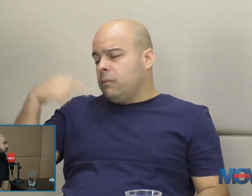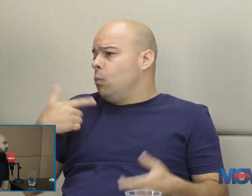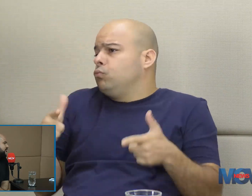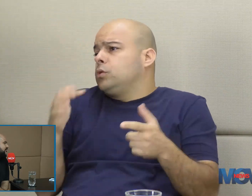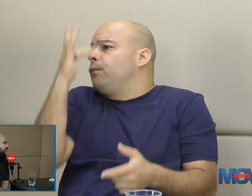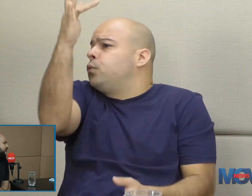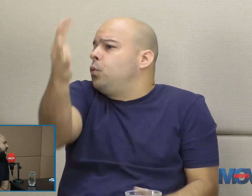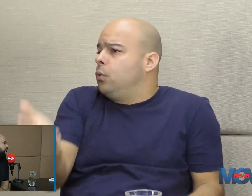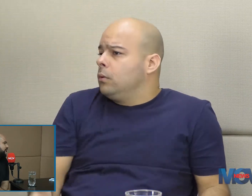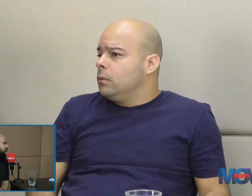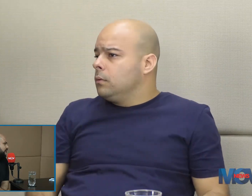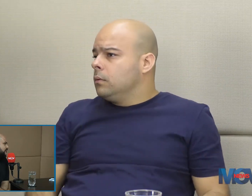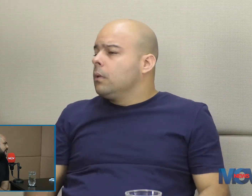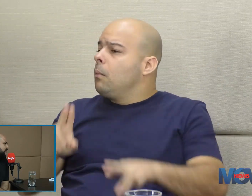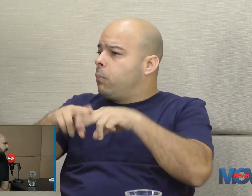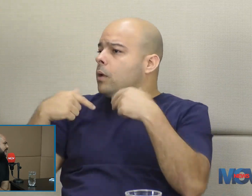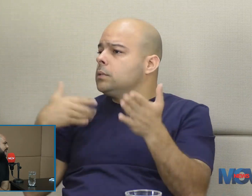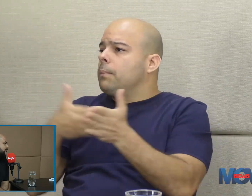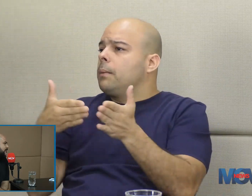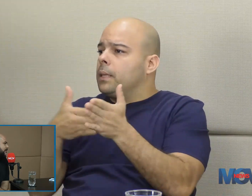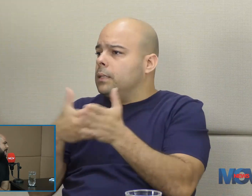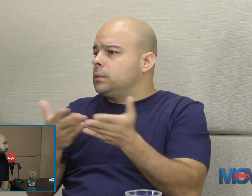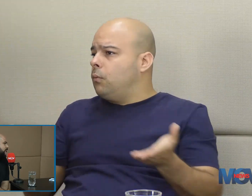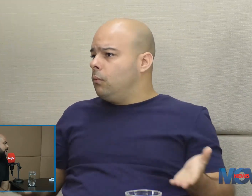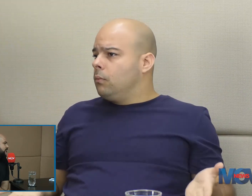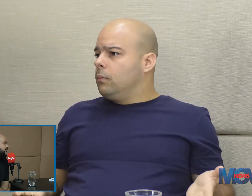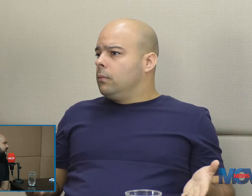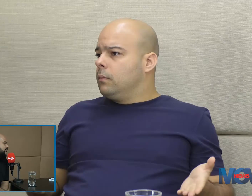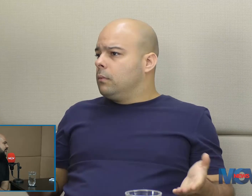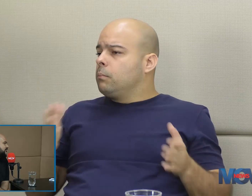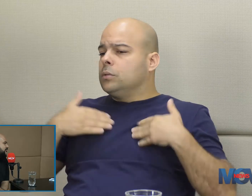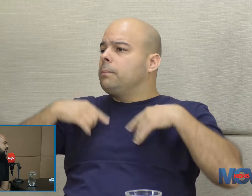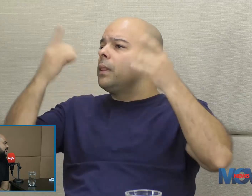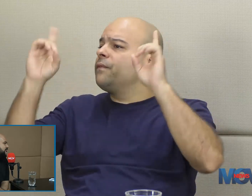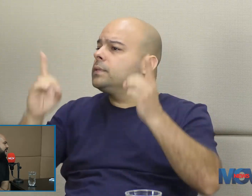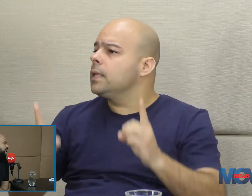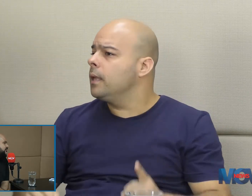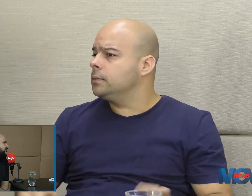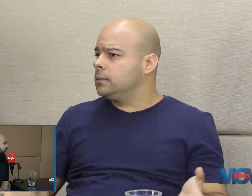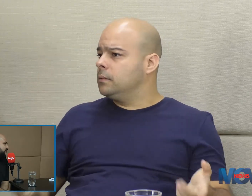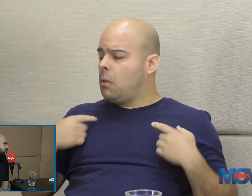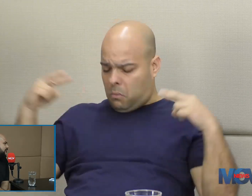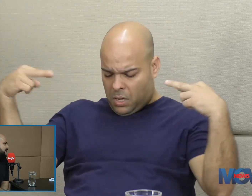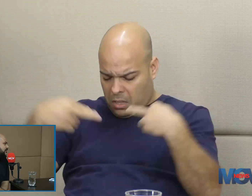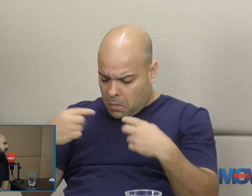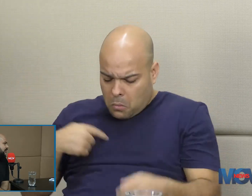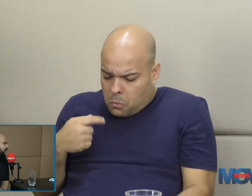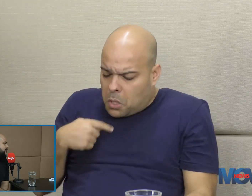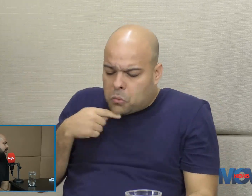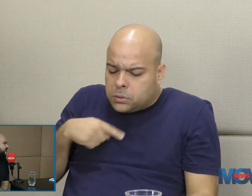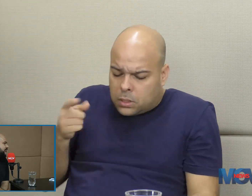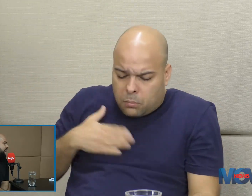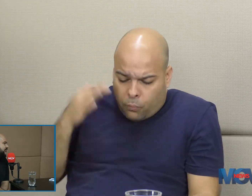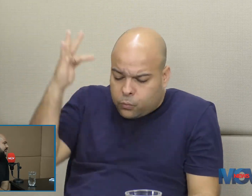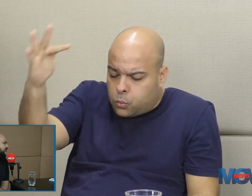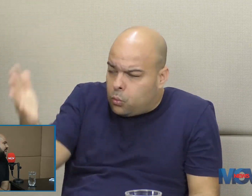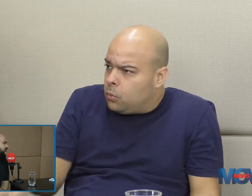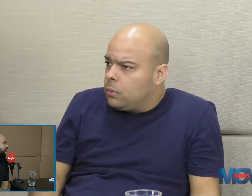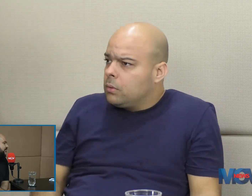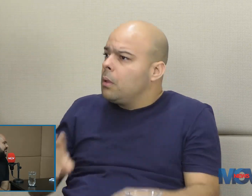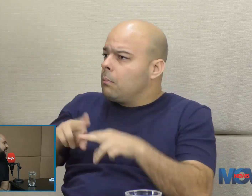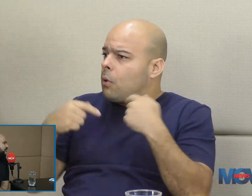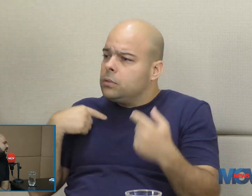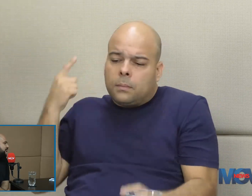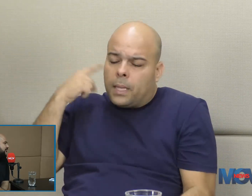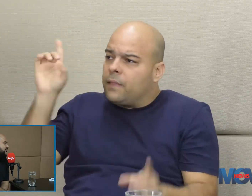nada. E como que seria o meu futuro? Entendeu? Por isso, então, isso era um fator limitador da minha vida.